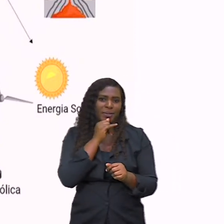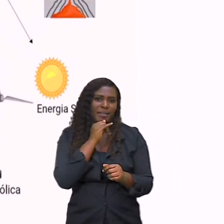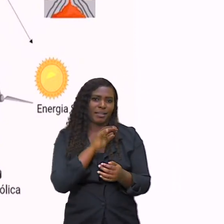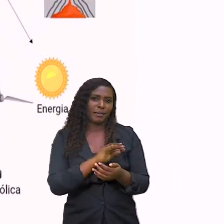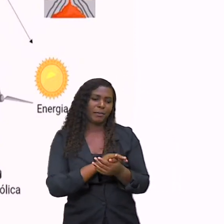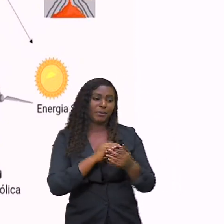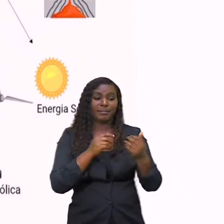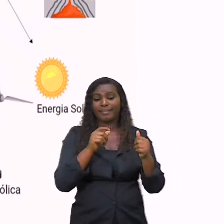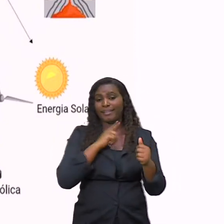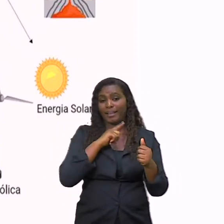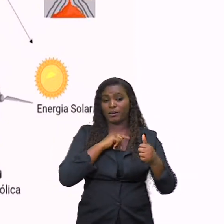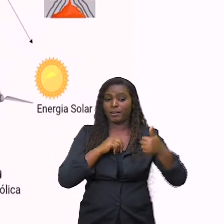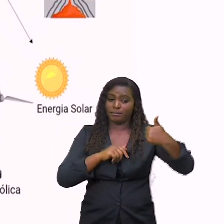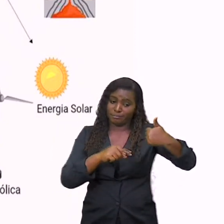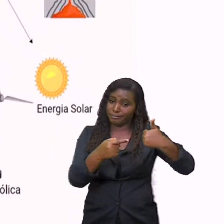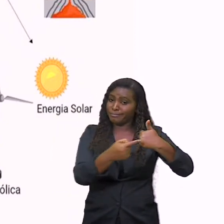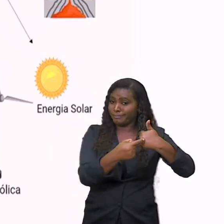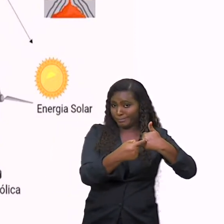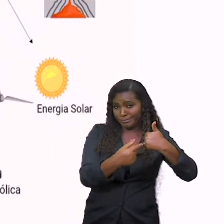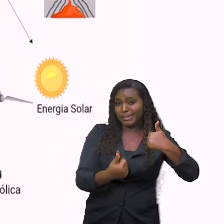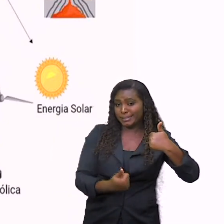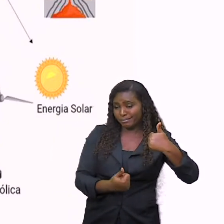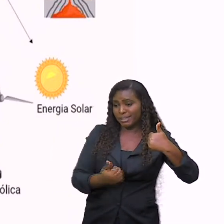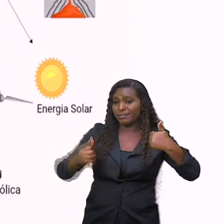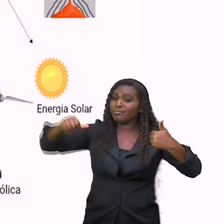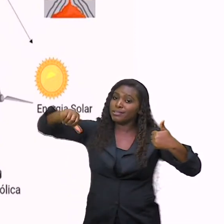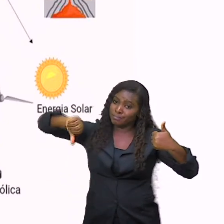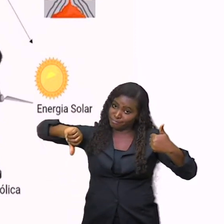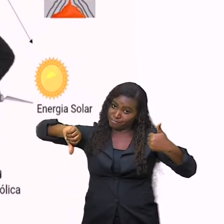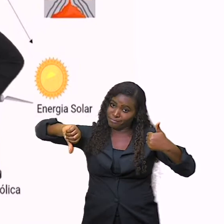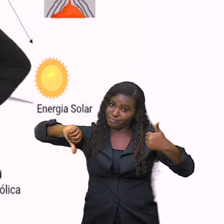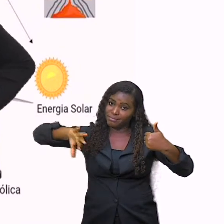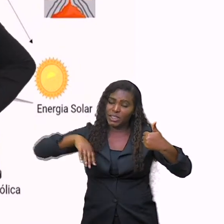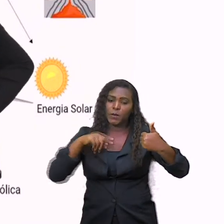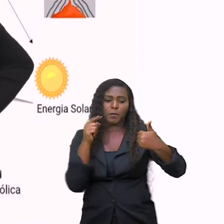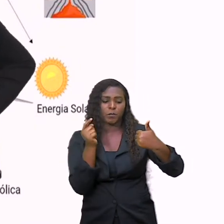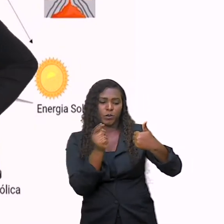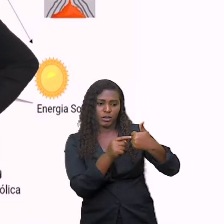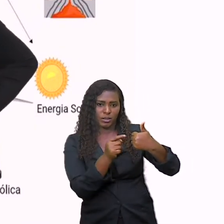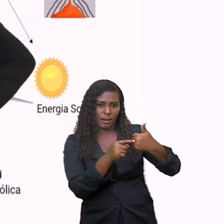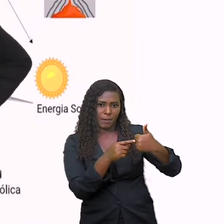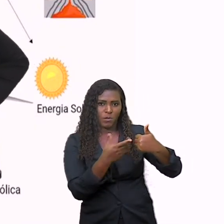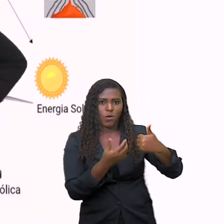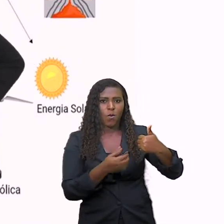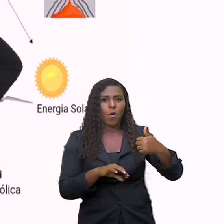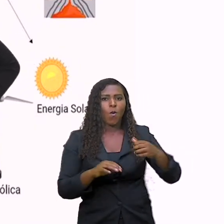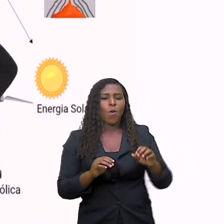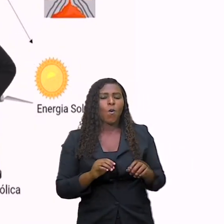vantagens e desvantagens, então. Olha só, uma usina termoelétrica,